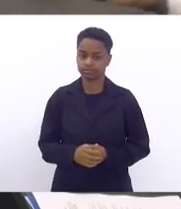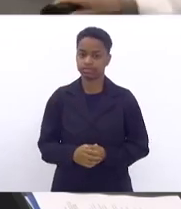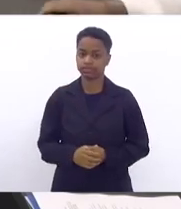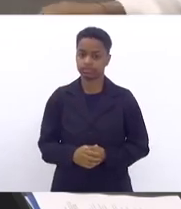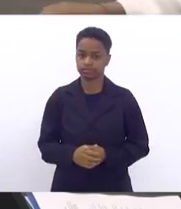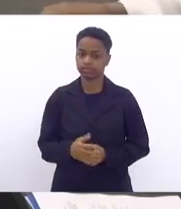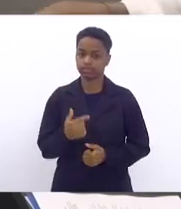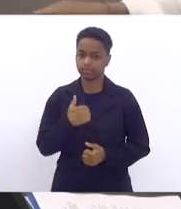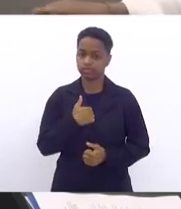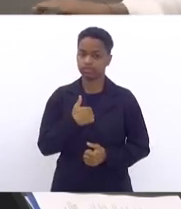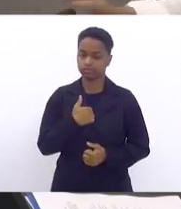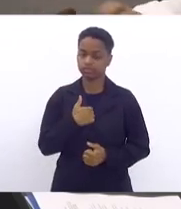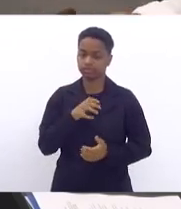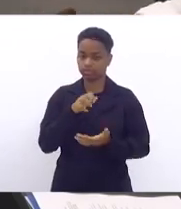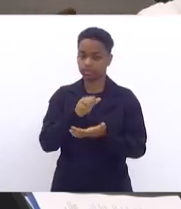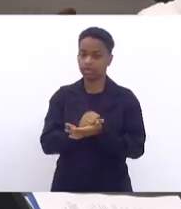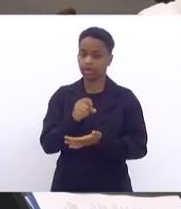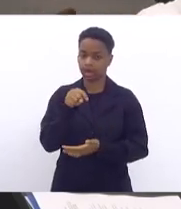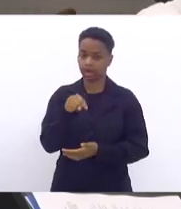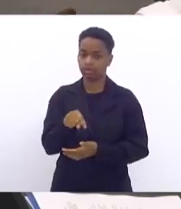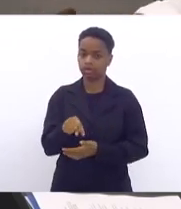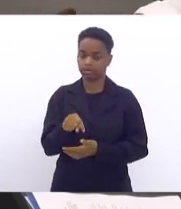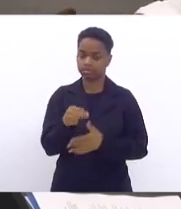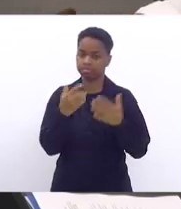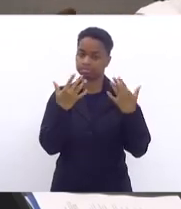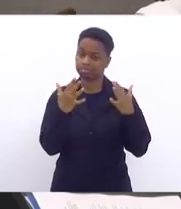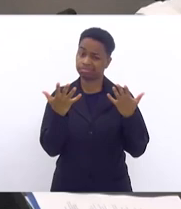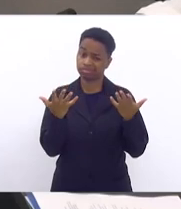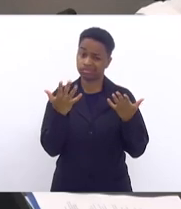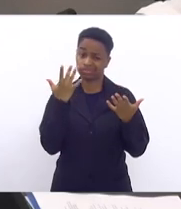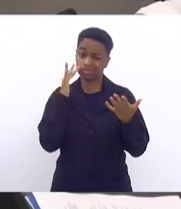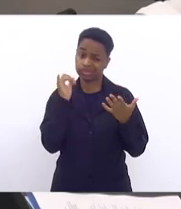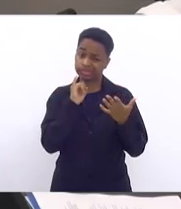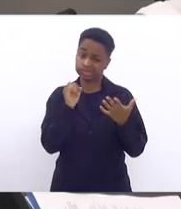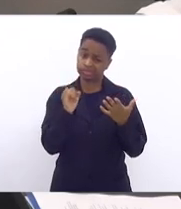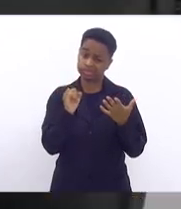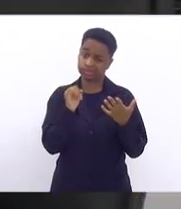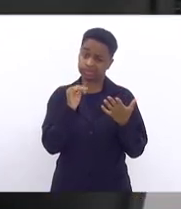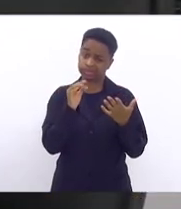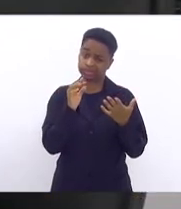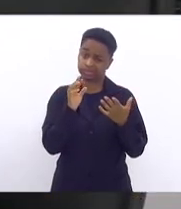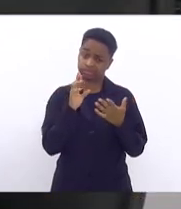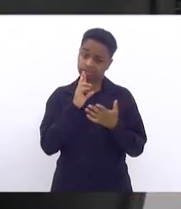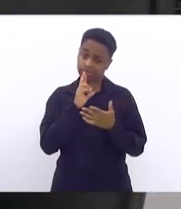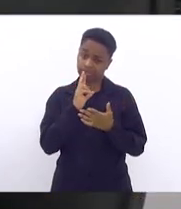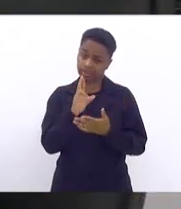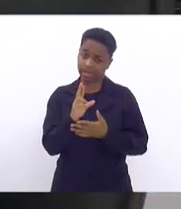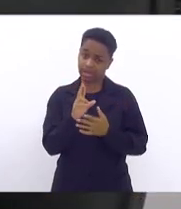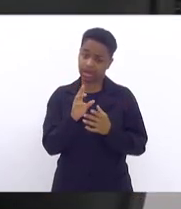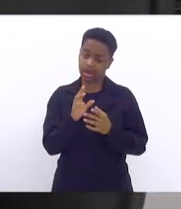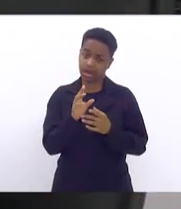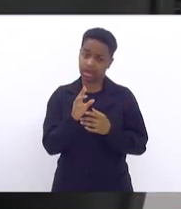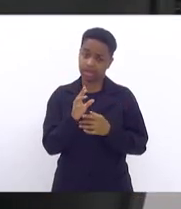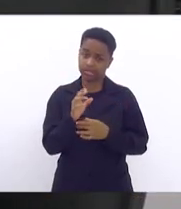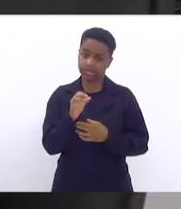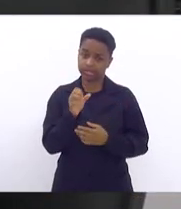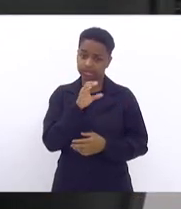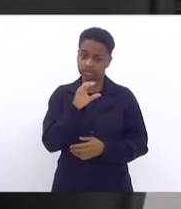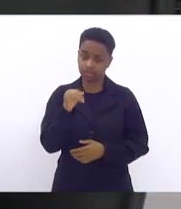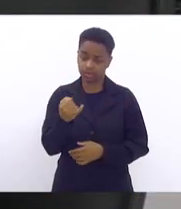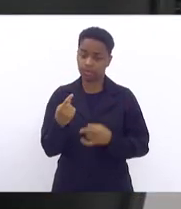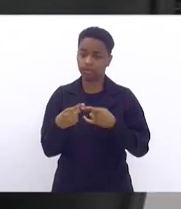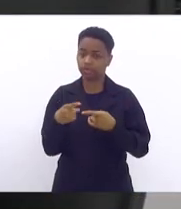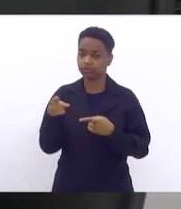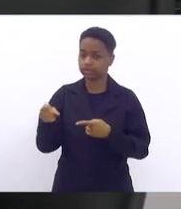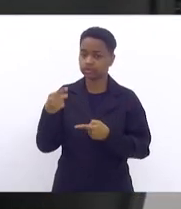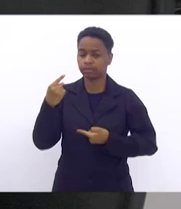fica aqui o reconhecimento, não sei se posso fazer em nome da CCJ, mas pelo menos em meu nome, de que Vossa Excelência são